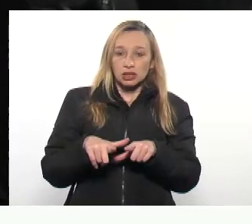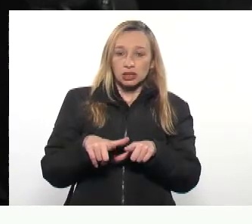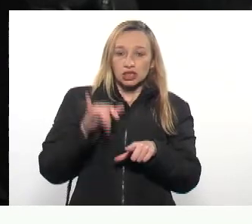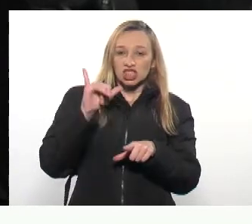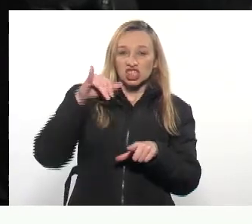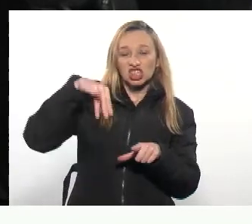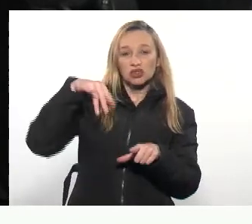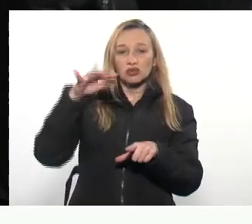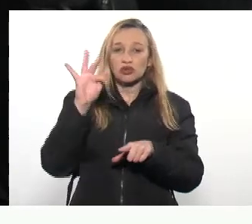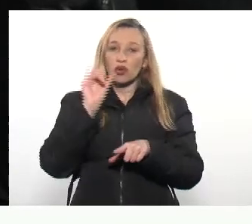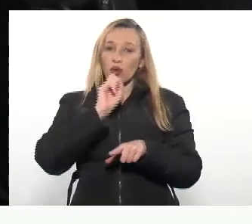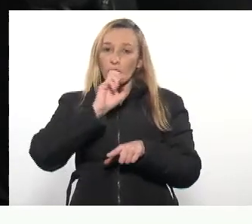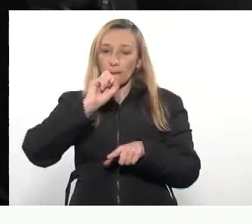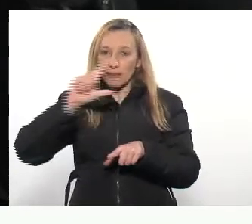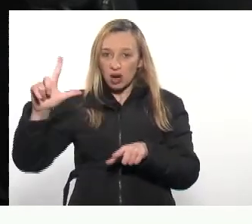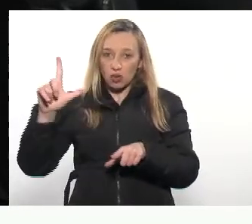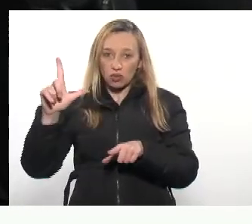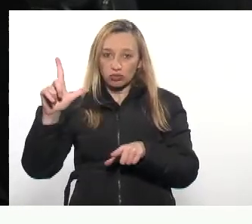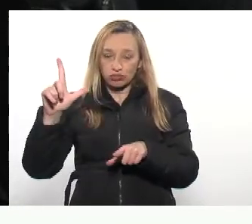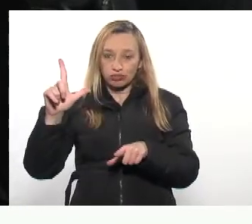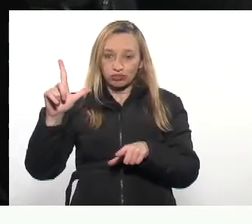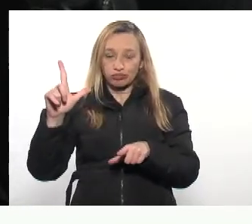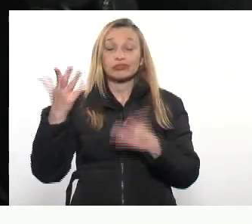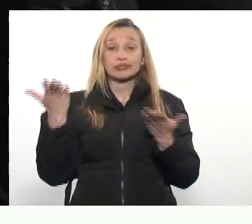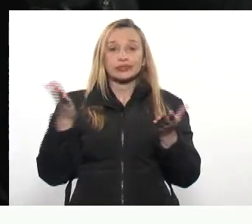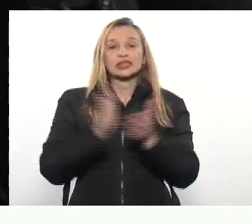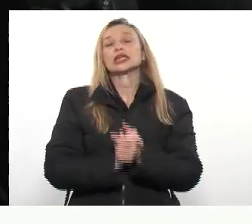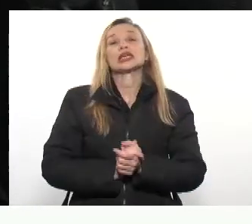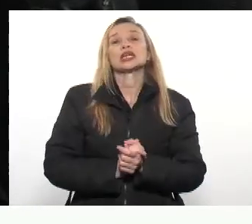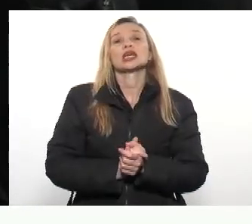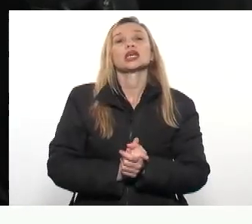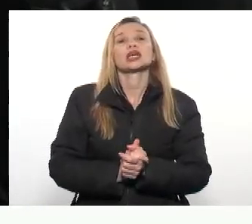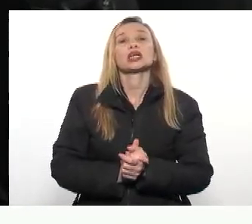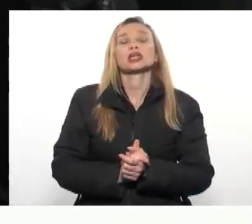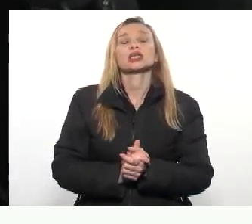é isso aí, tá certo? Trabalha informalmente. Então,